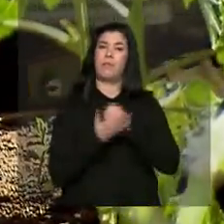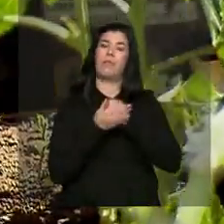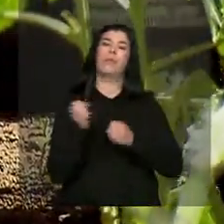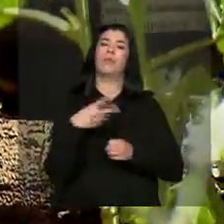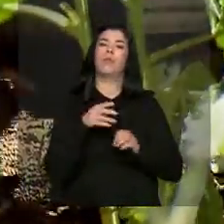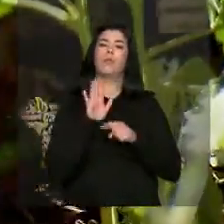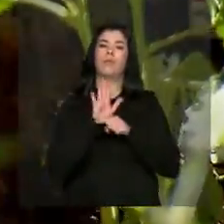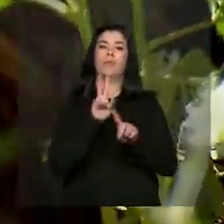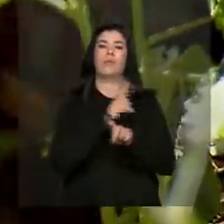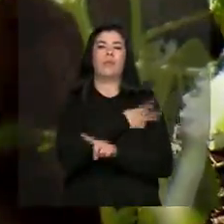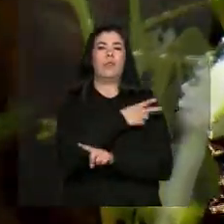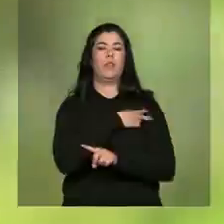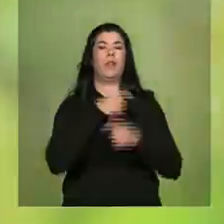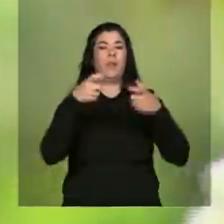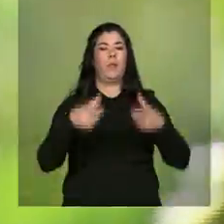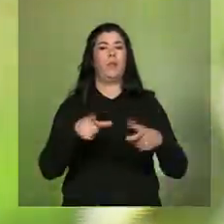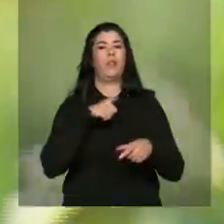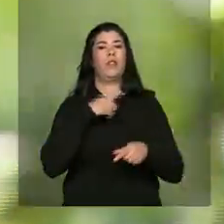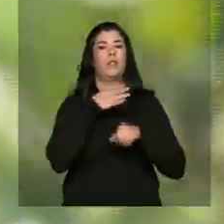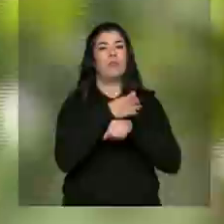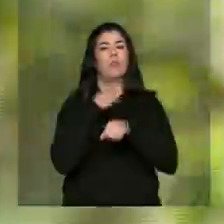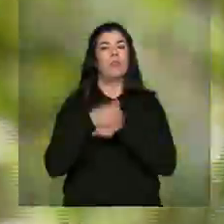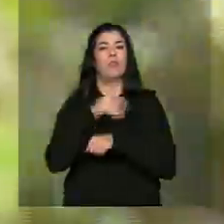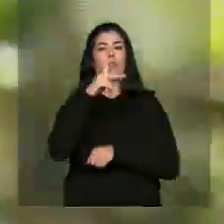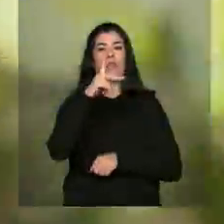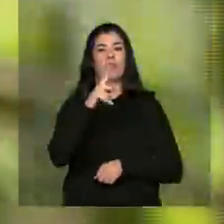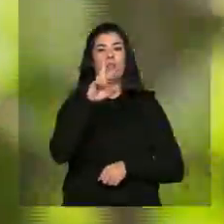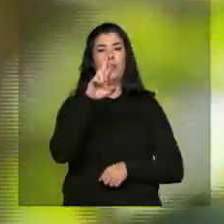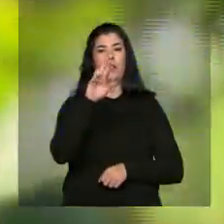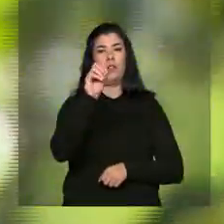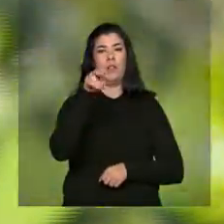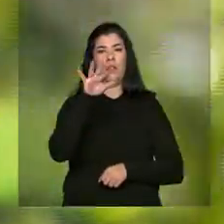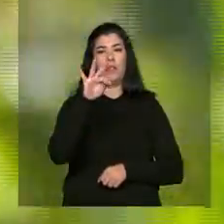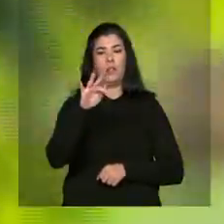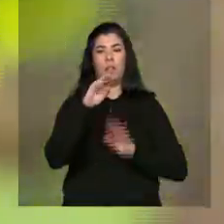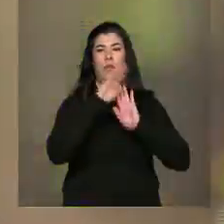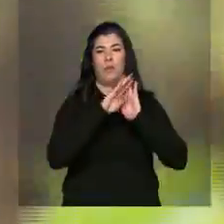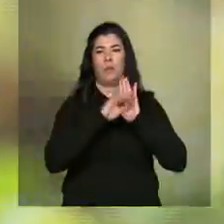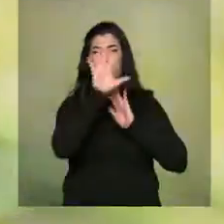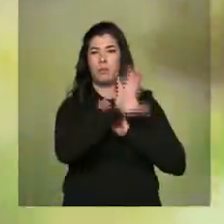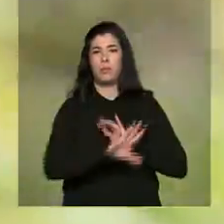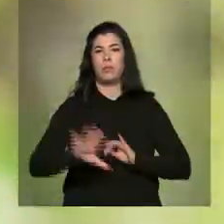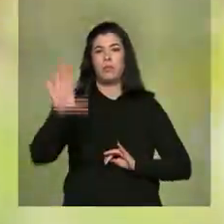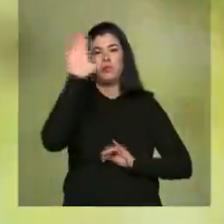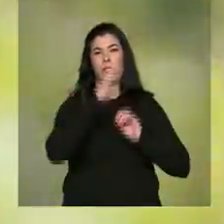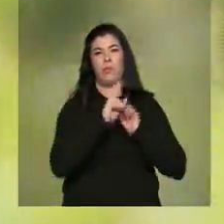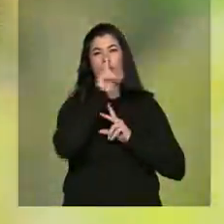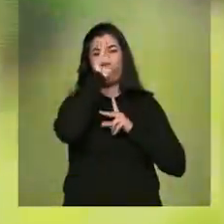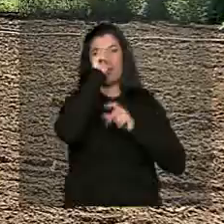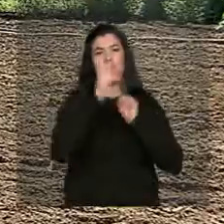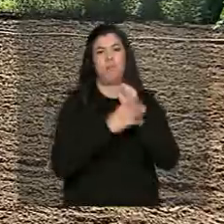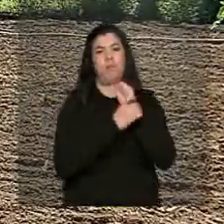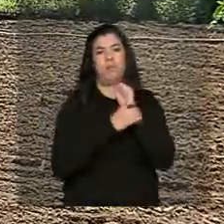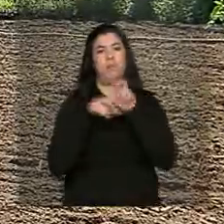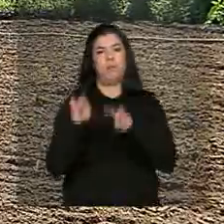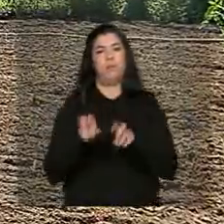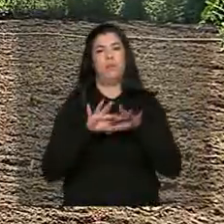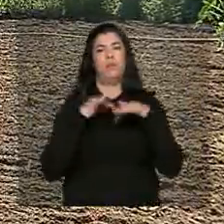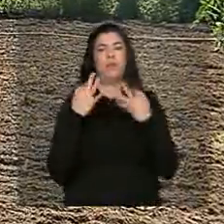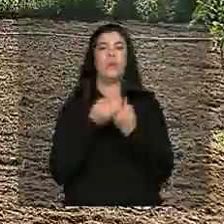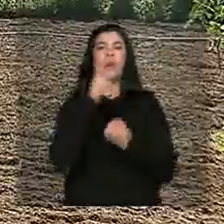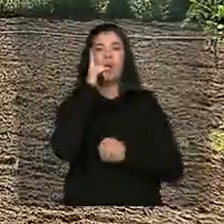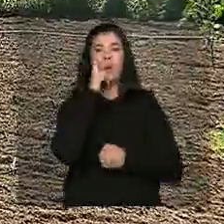assistência técnica local, ele teve acesso ao PRONAF, Programa Nacional de Fortalecimento da Agricultura Familiar, e